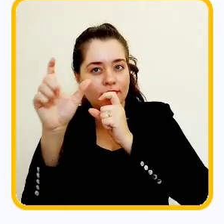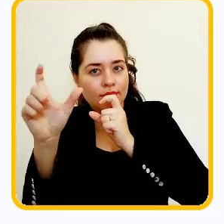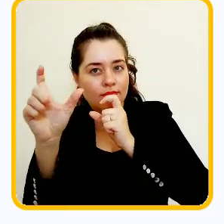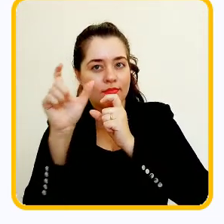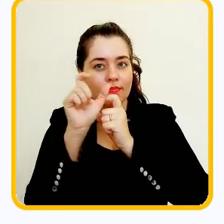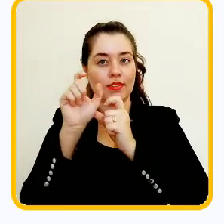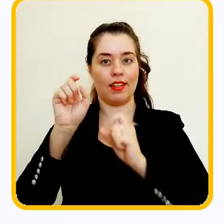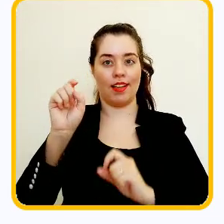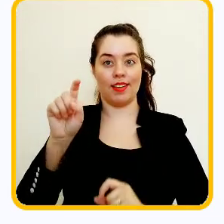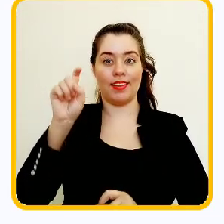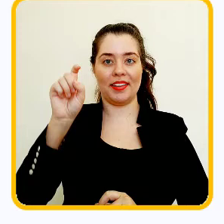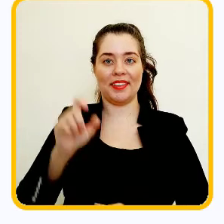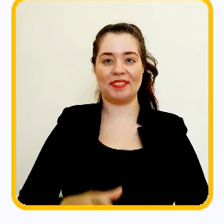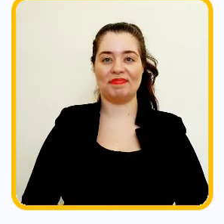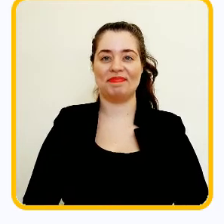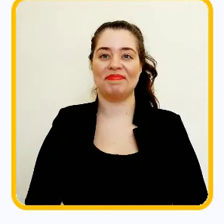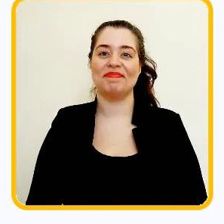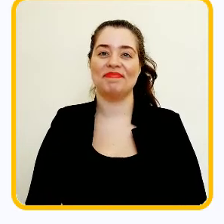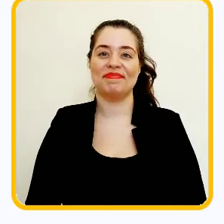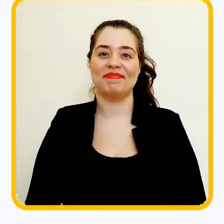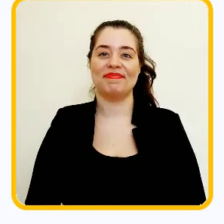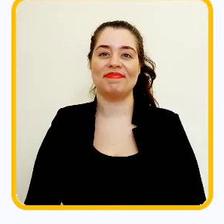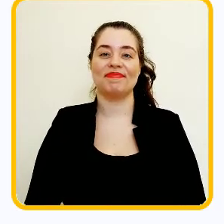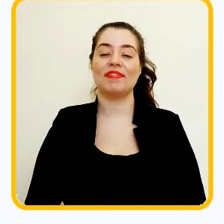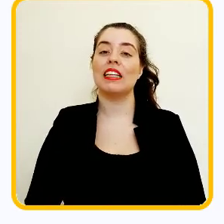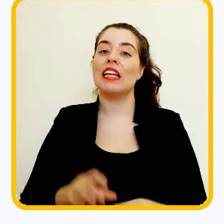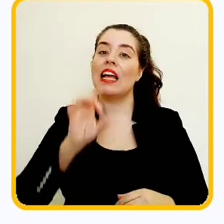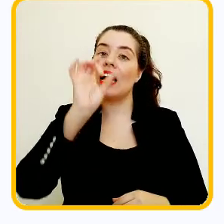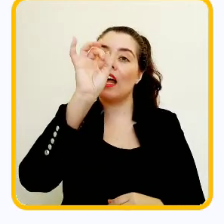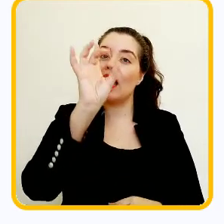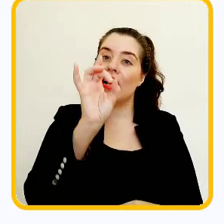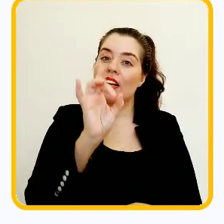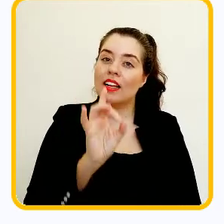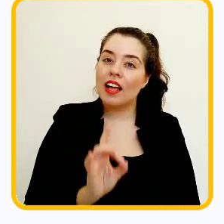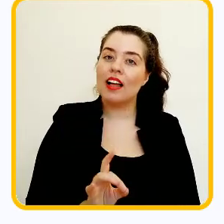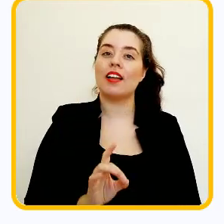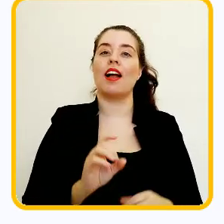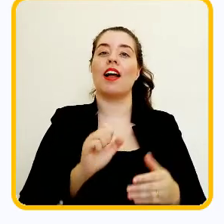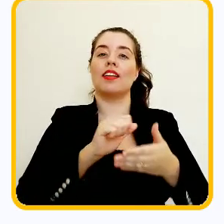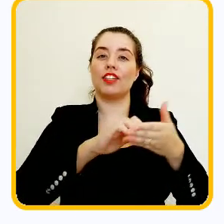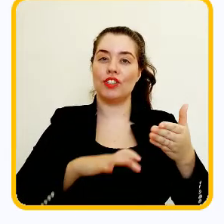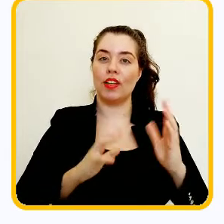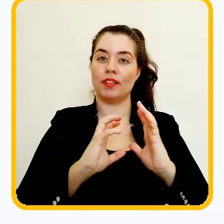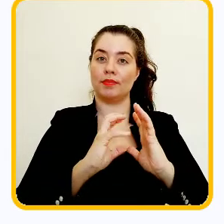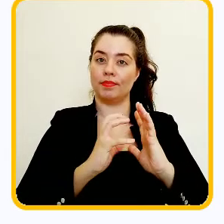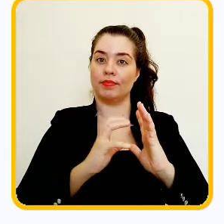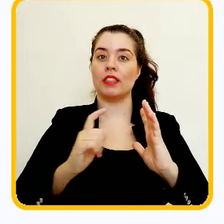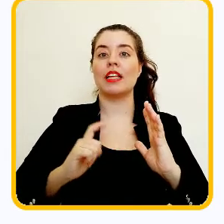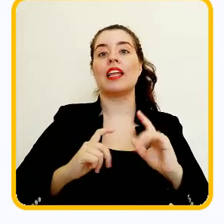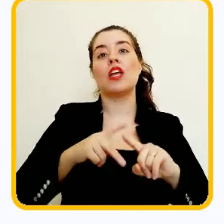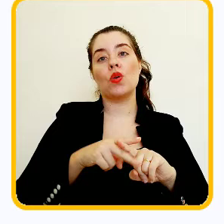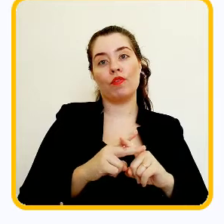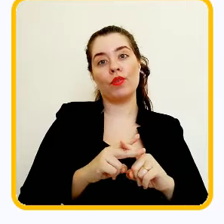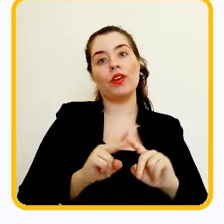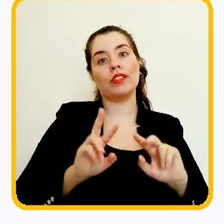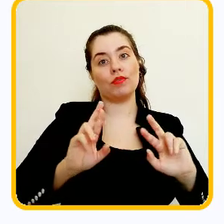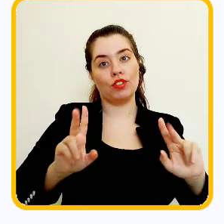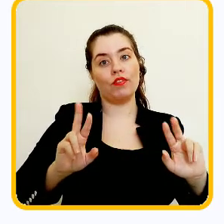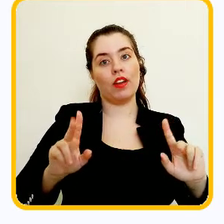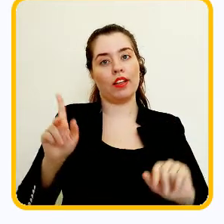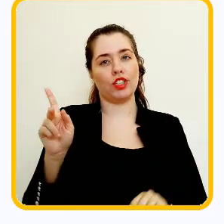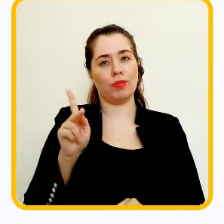neste ícone da lupa. Como eu havia dito anteriormente, cada atividade do tipo banco de dados tem uma configuração